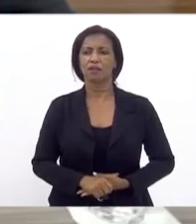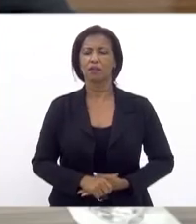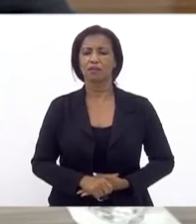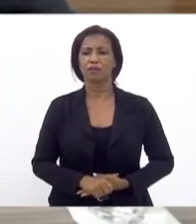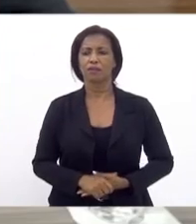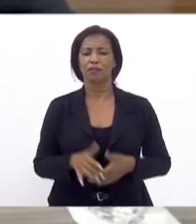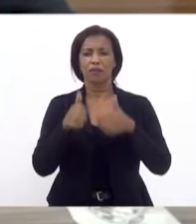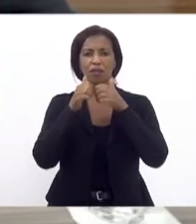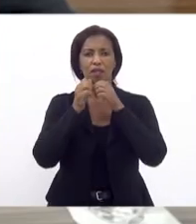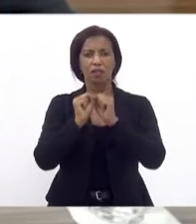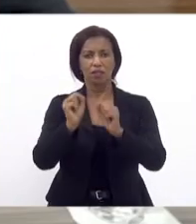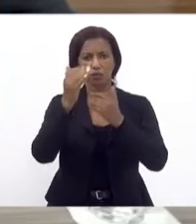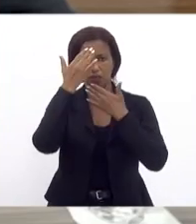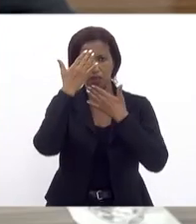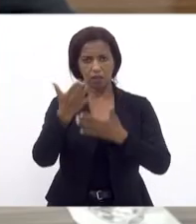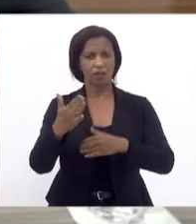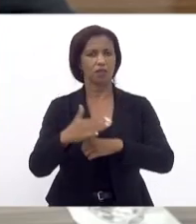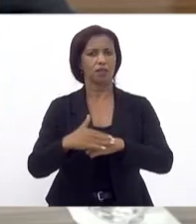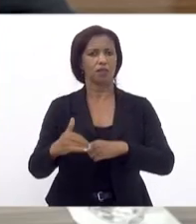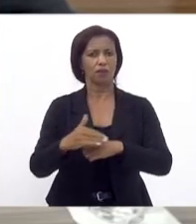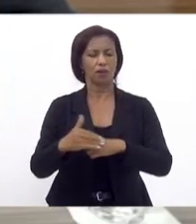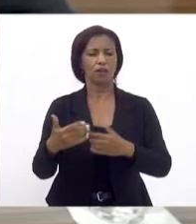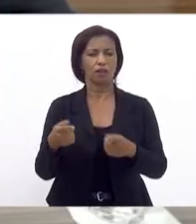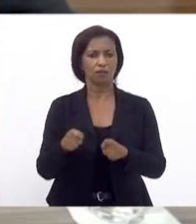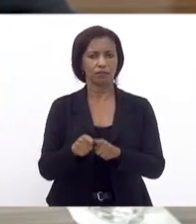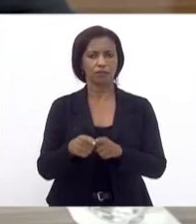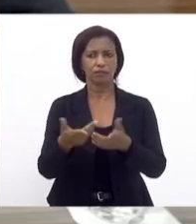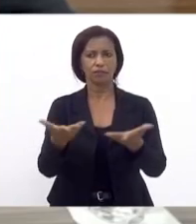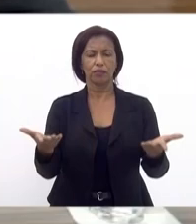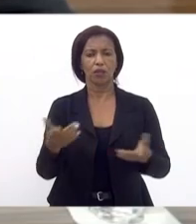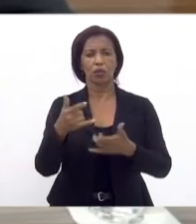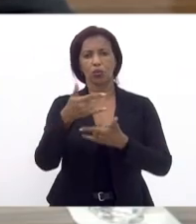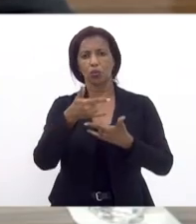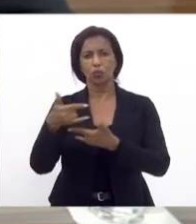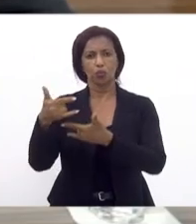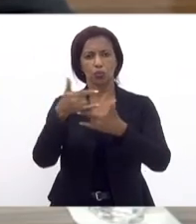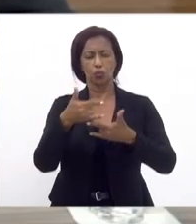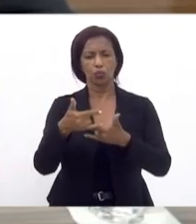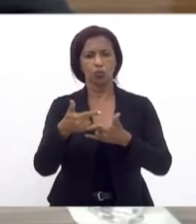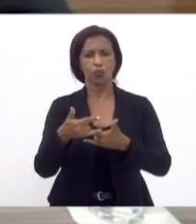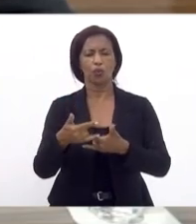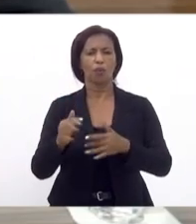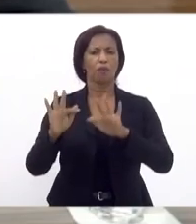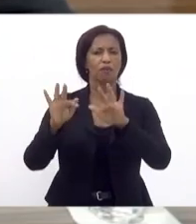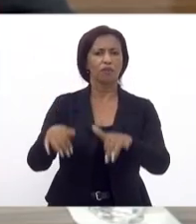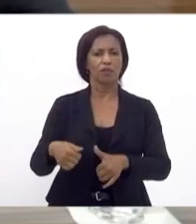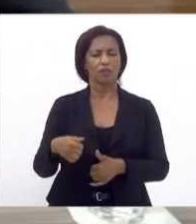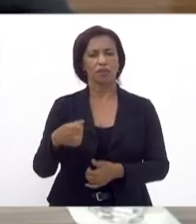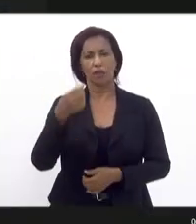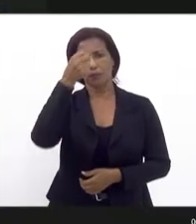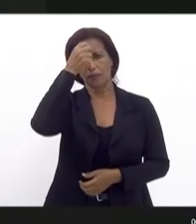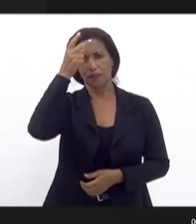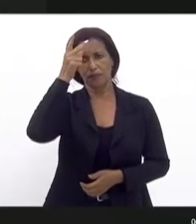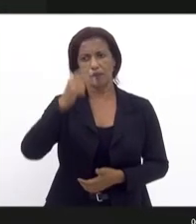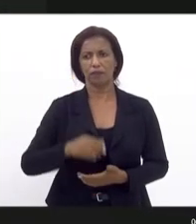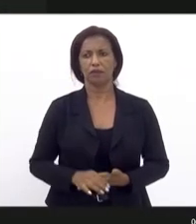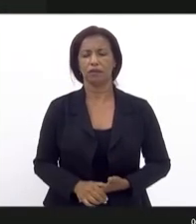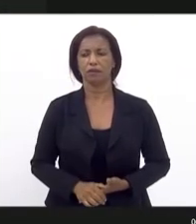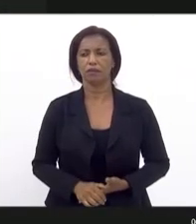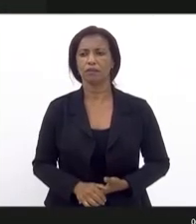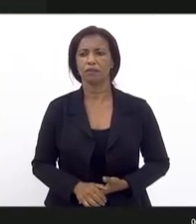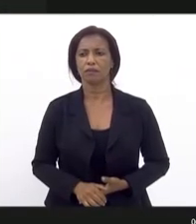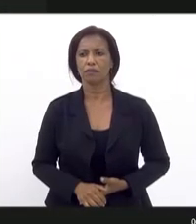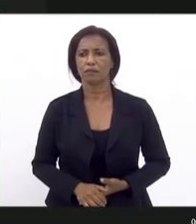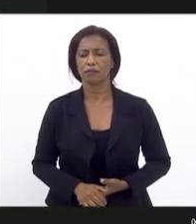a nossa assessoria aqui, agradecer o carinho aqui do Zoom, com a palavra do Eduardo para nós encerrarmos. Eduardo